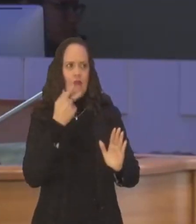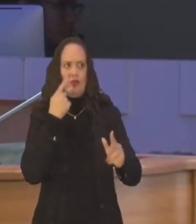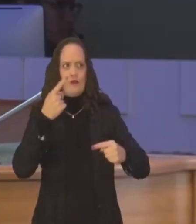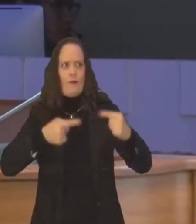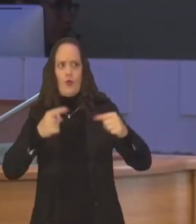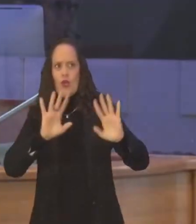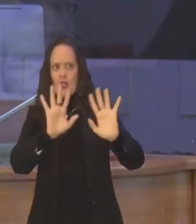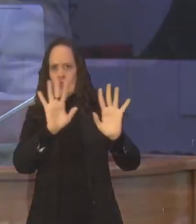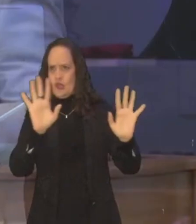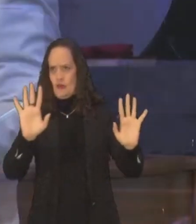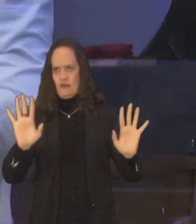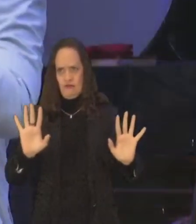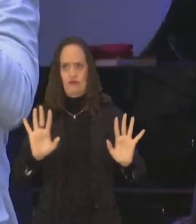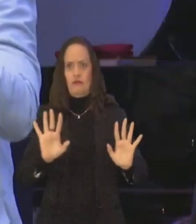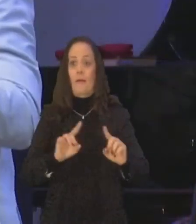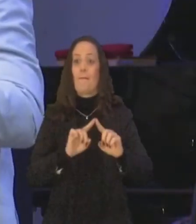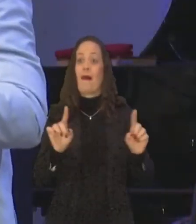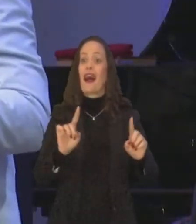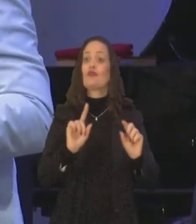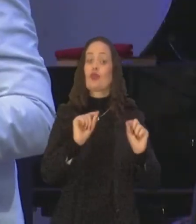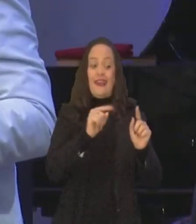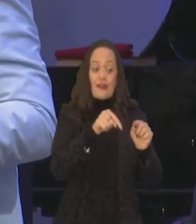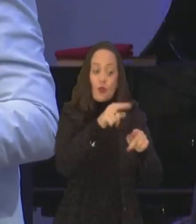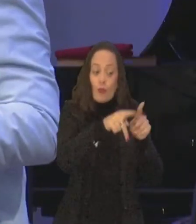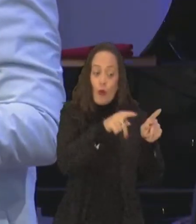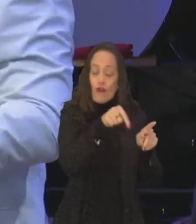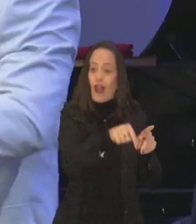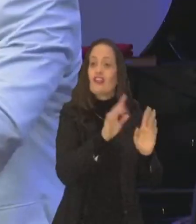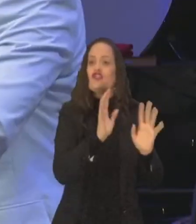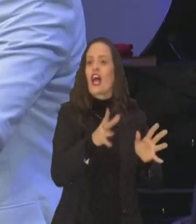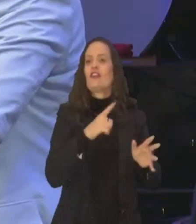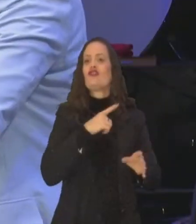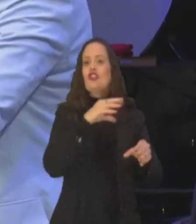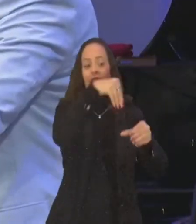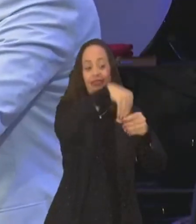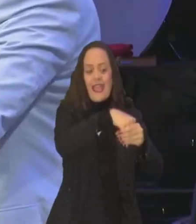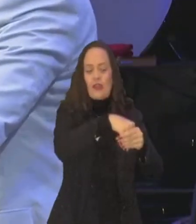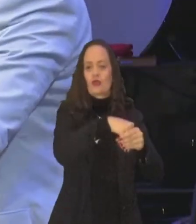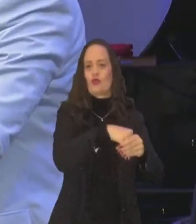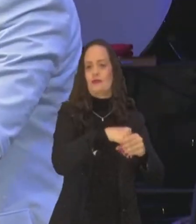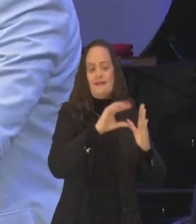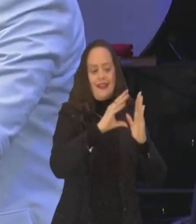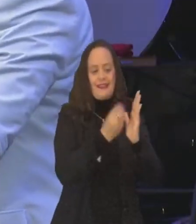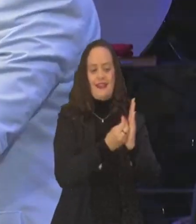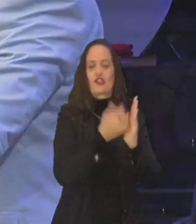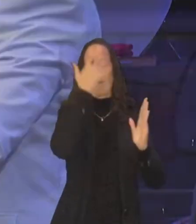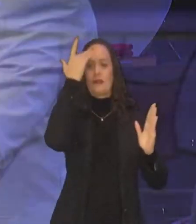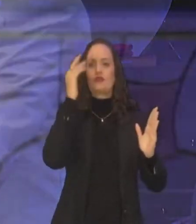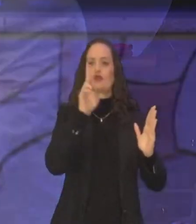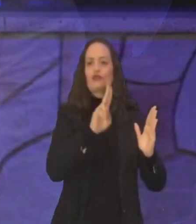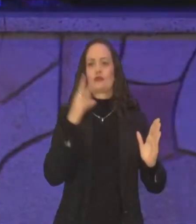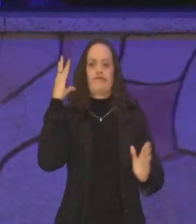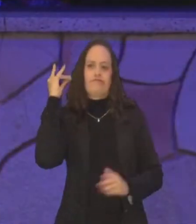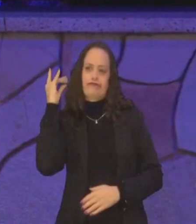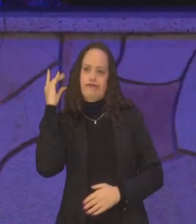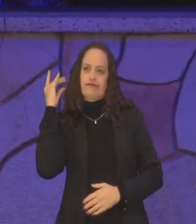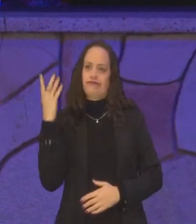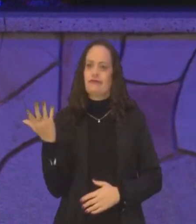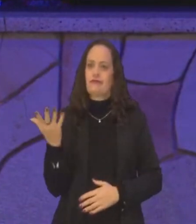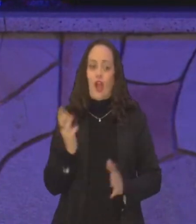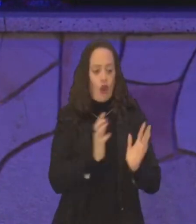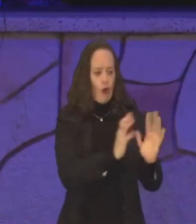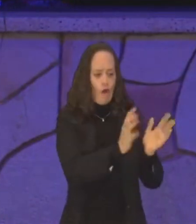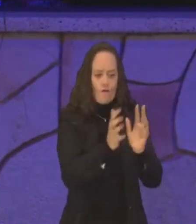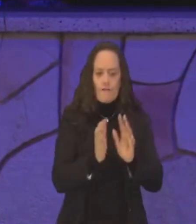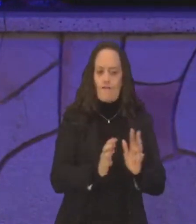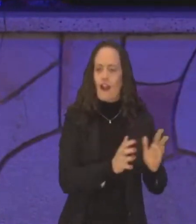palavra que eu mais incluo aqui nesse sentido, de pessoas que estavam dentro da igreja, conviviam com a igreja e